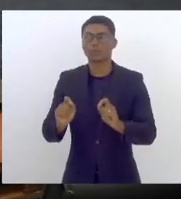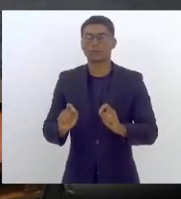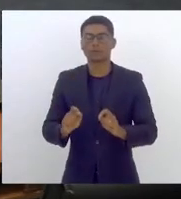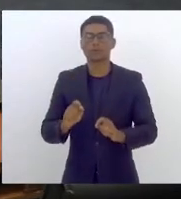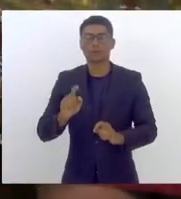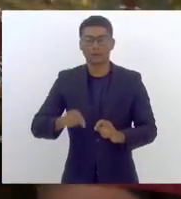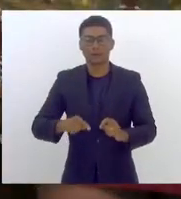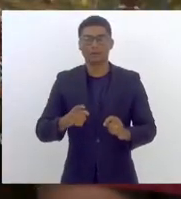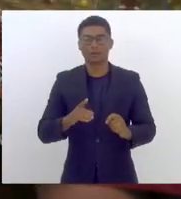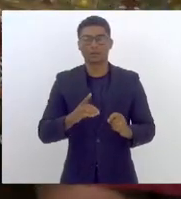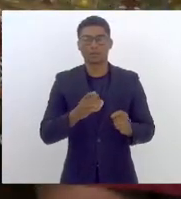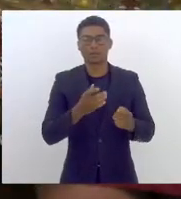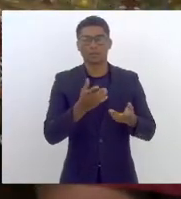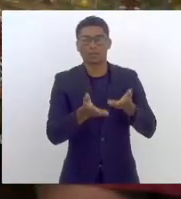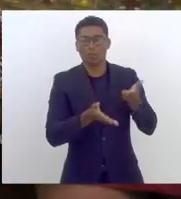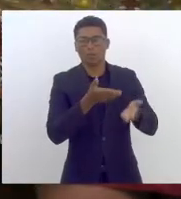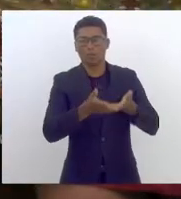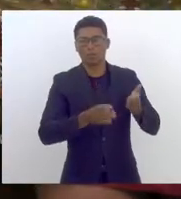doulas